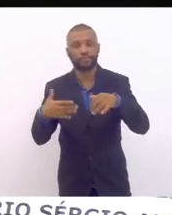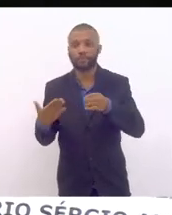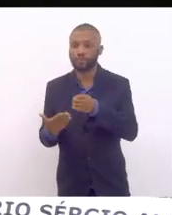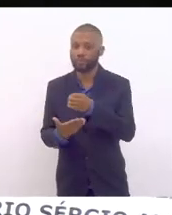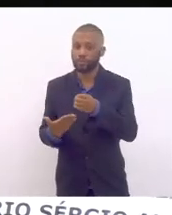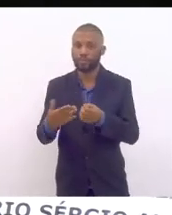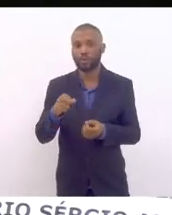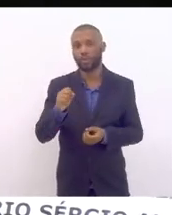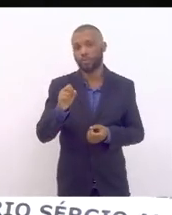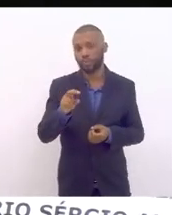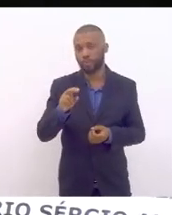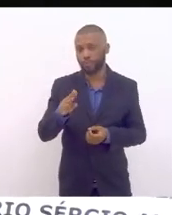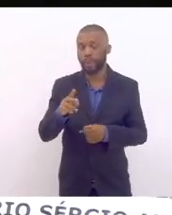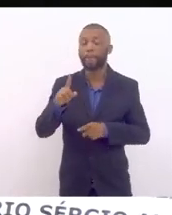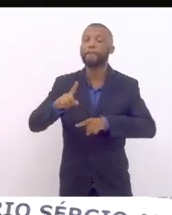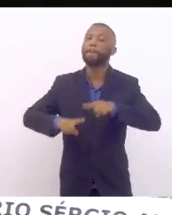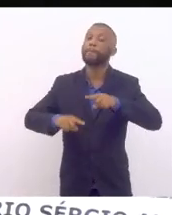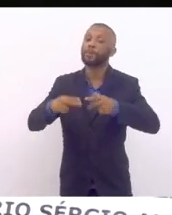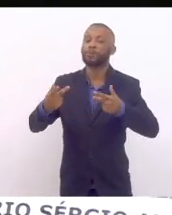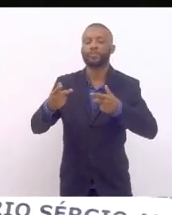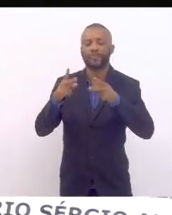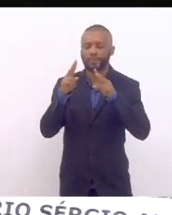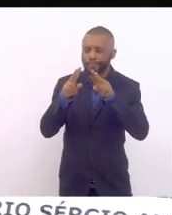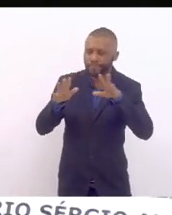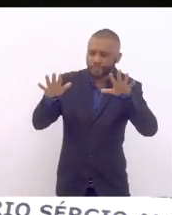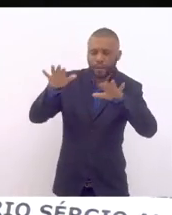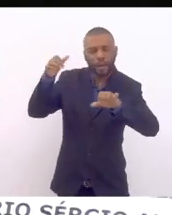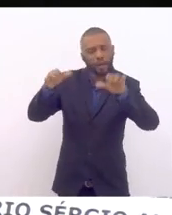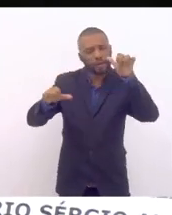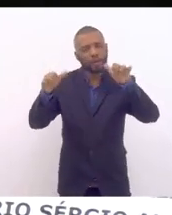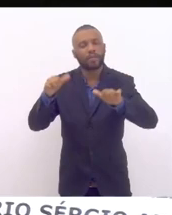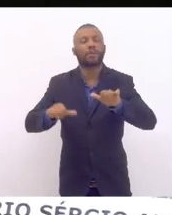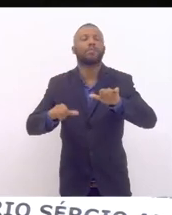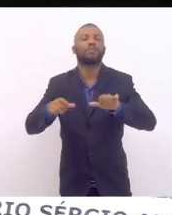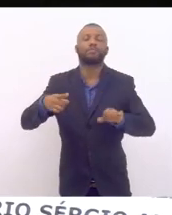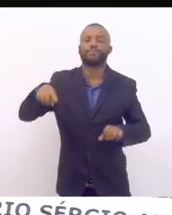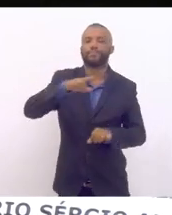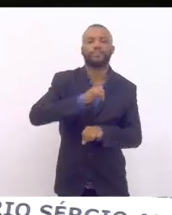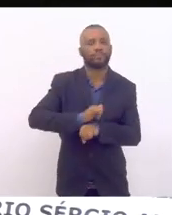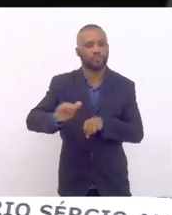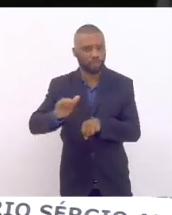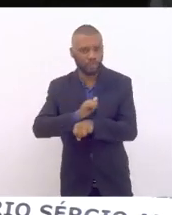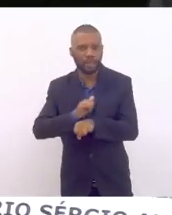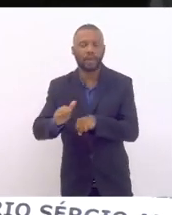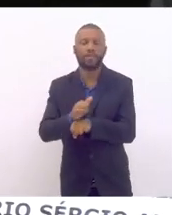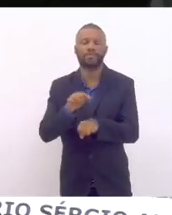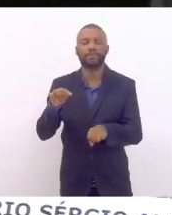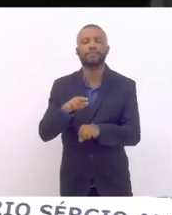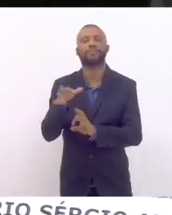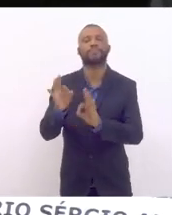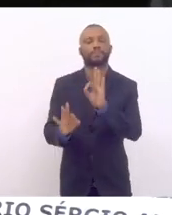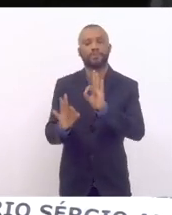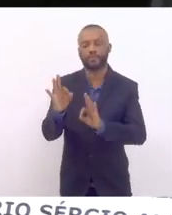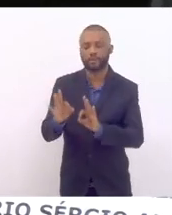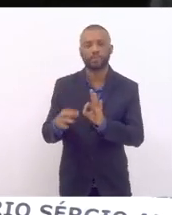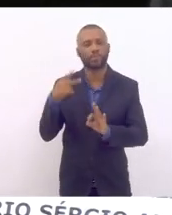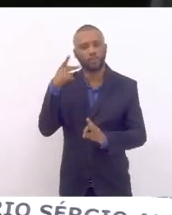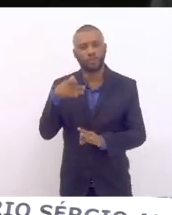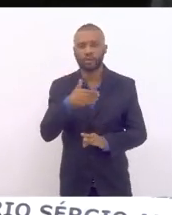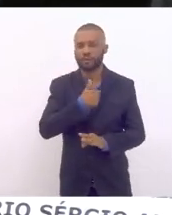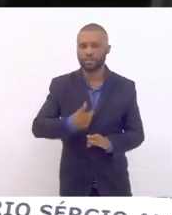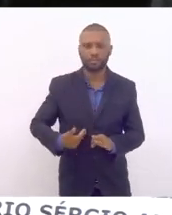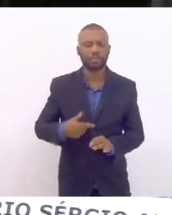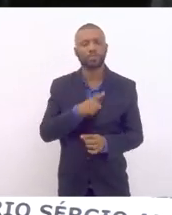ver a relação da produção em todo o estado do Rio de Janeiro que vai ser um grande instrumento para formação de políticas públicas